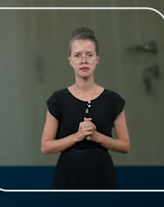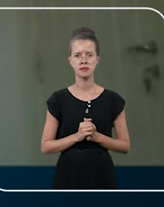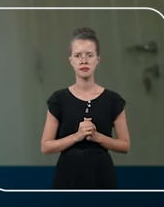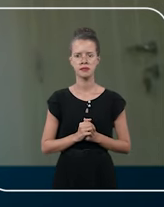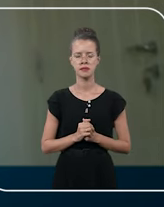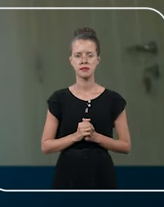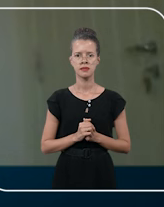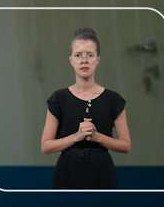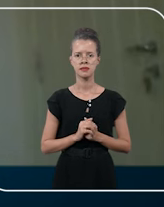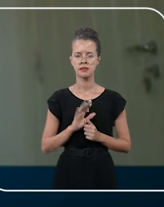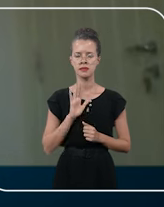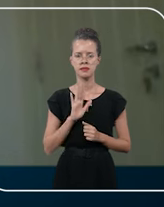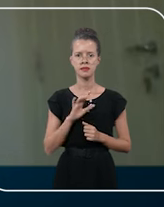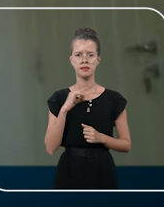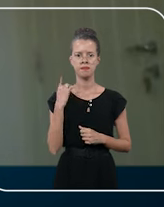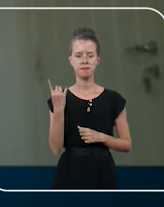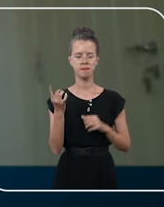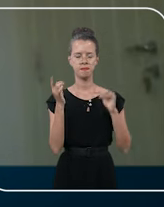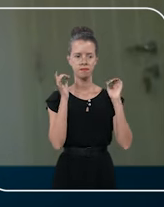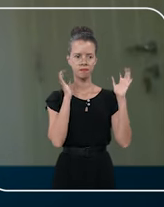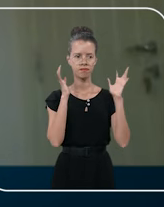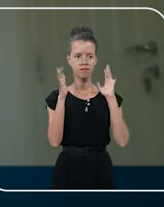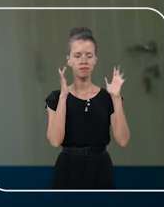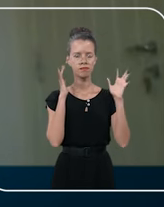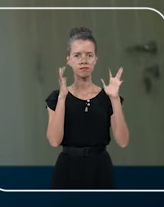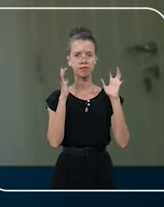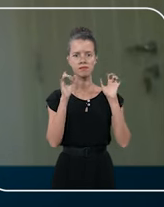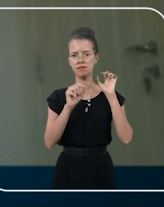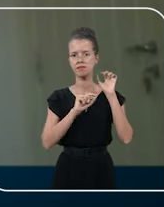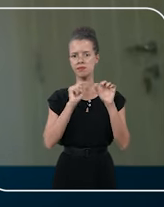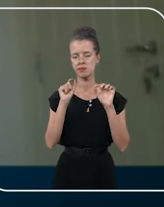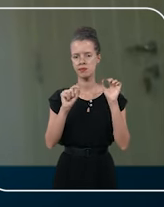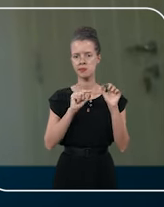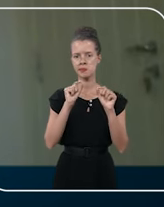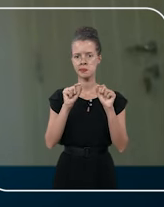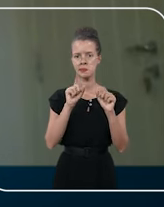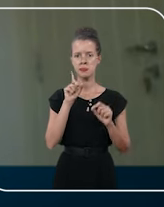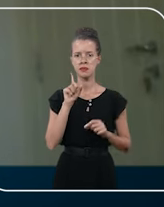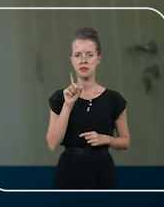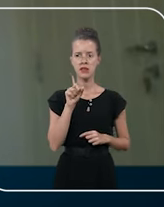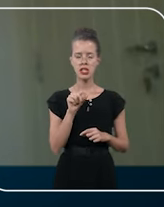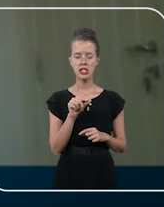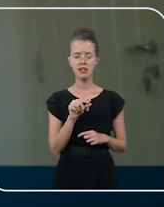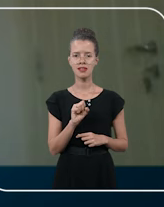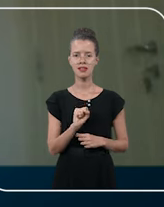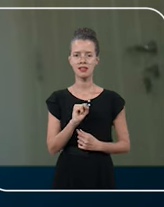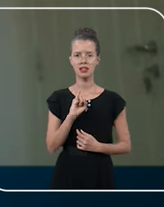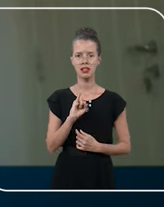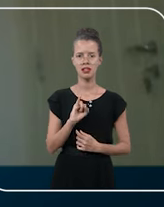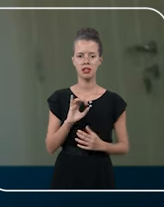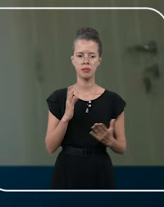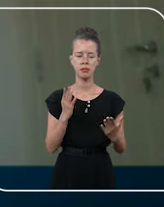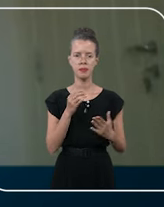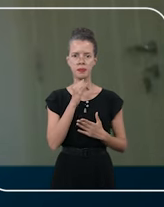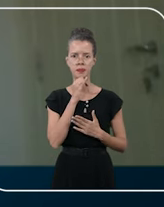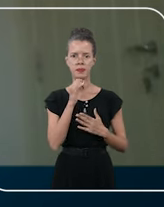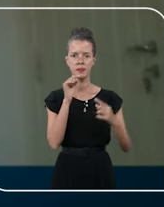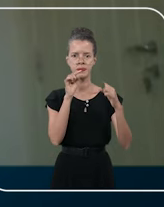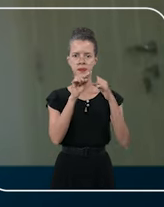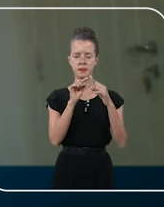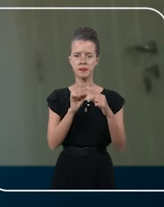gente tem que pensar também na questão se enquadra, por exemplo, um caso de